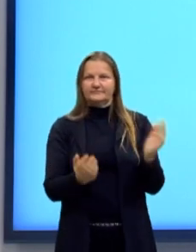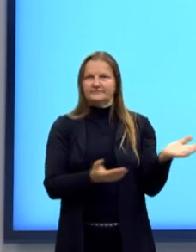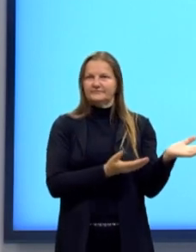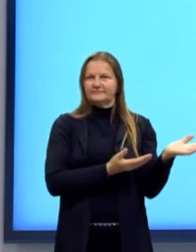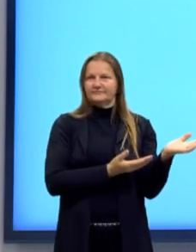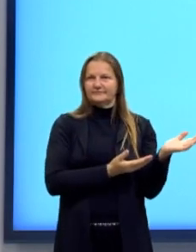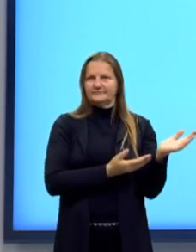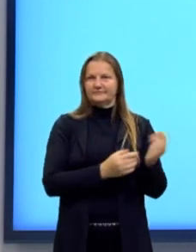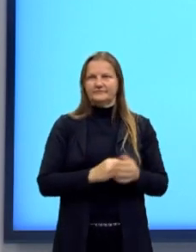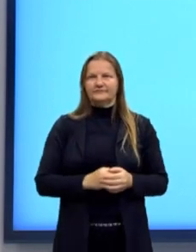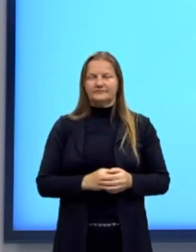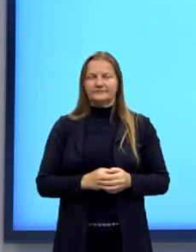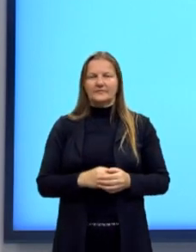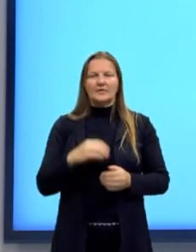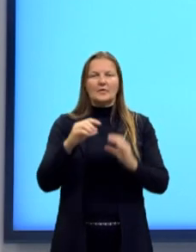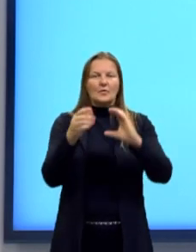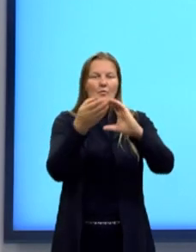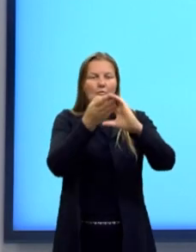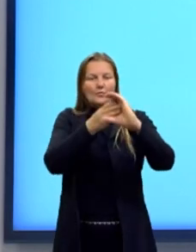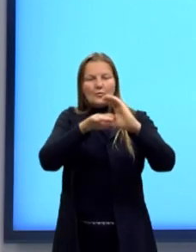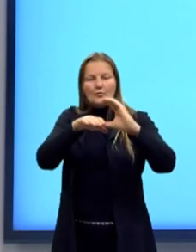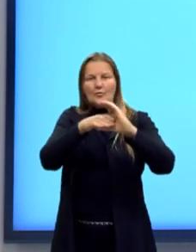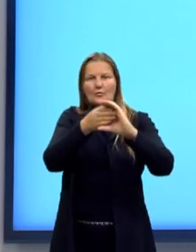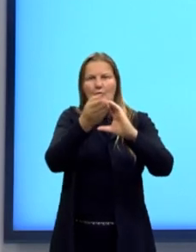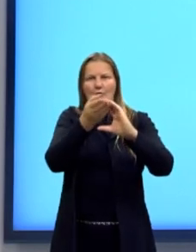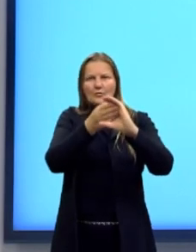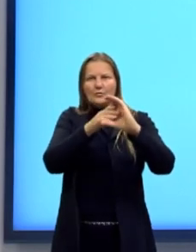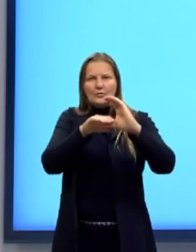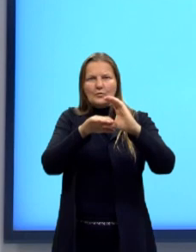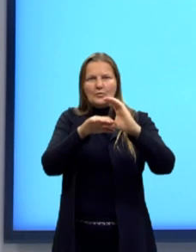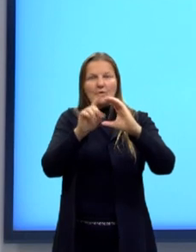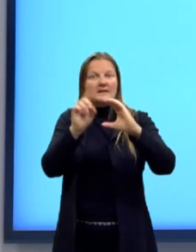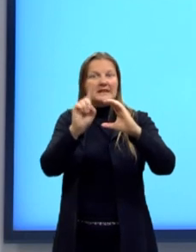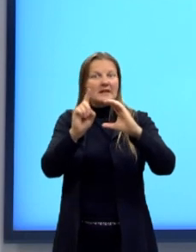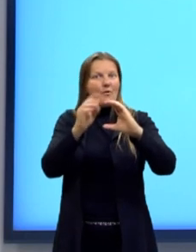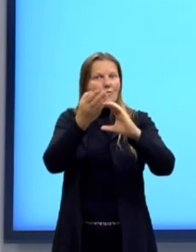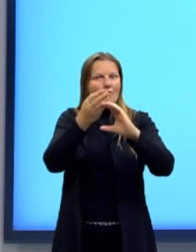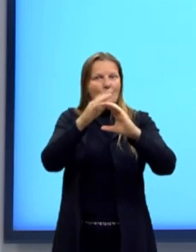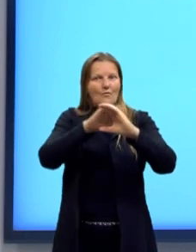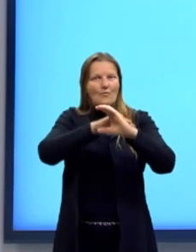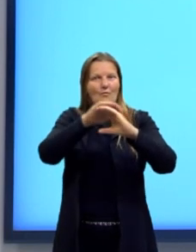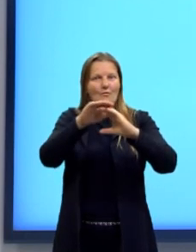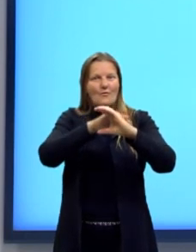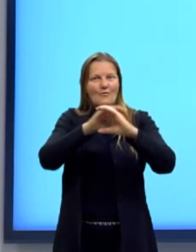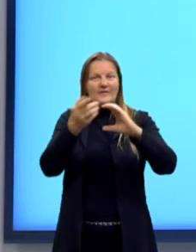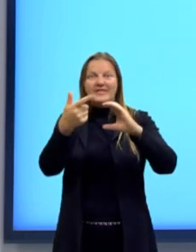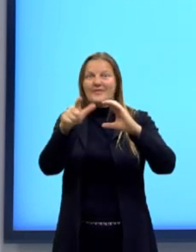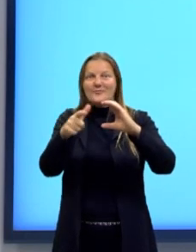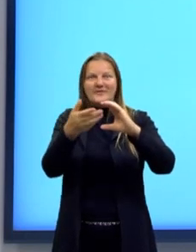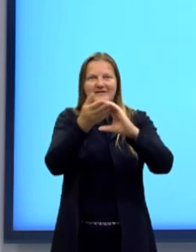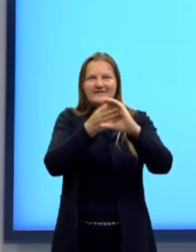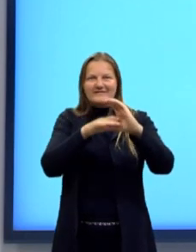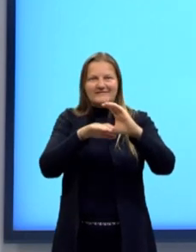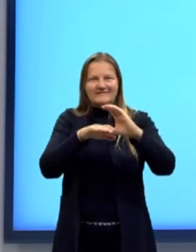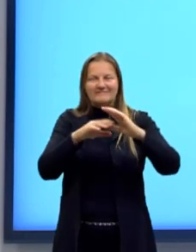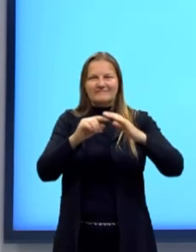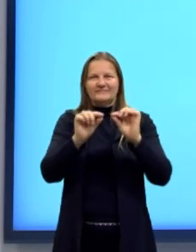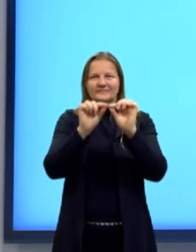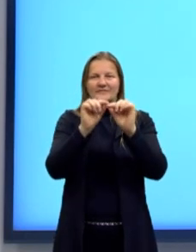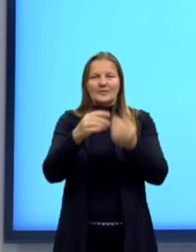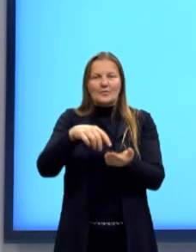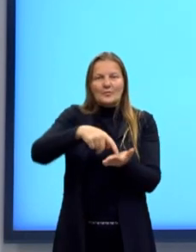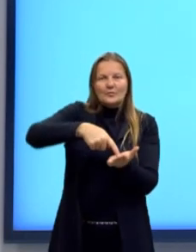com um polígono convexo qualquer desculpe o polígono não convexo um dos lados dele fica sobre o